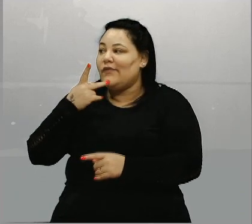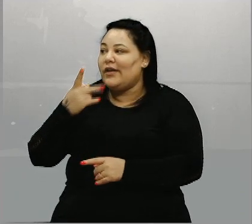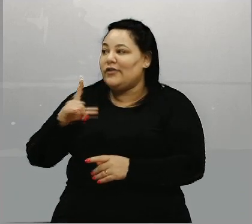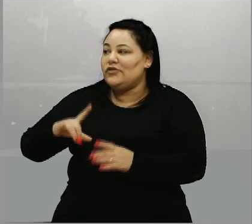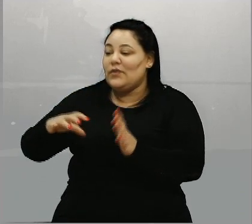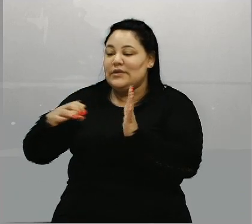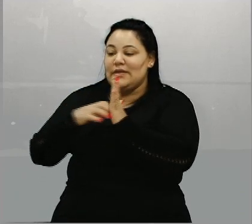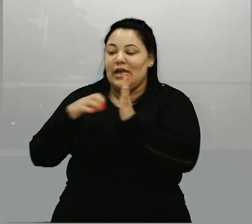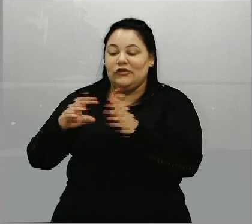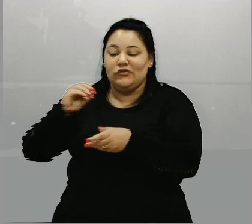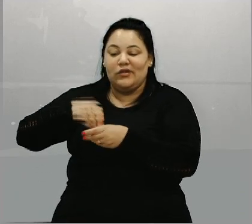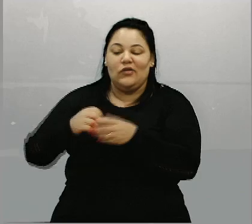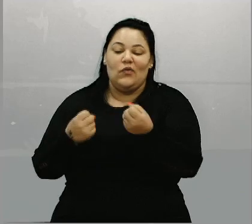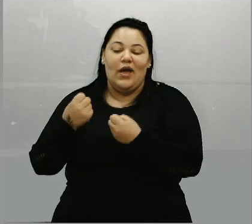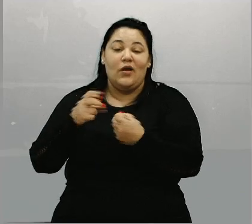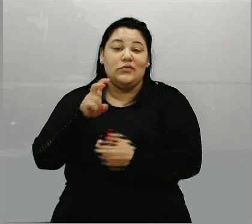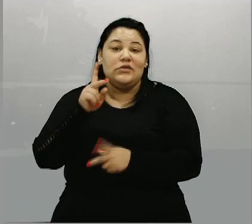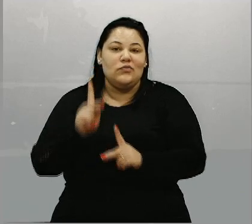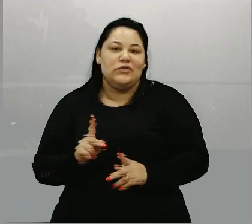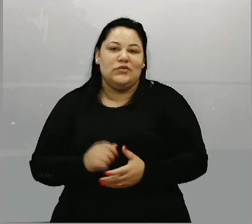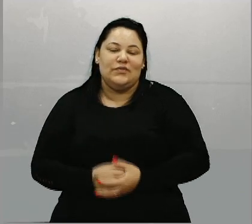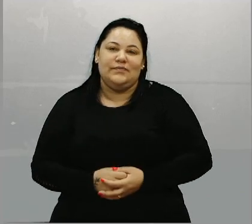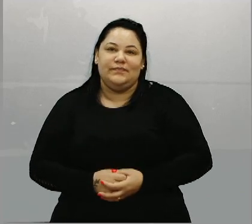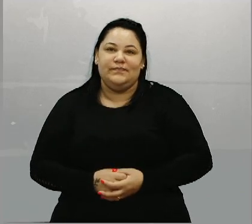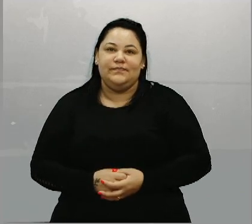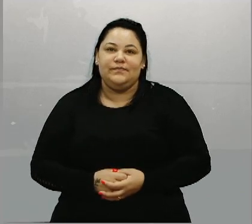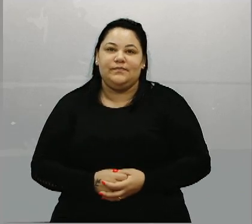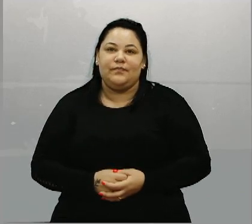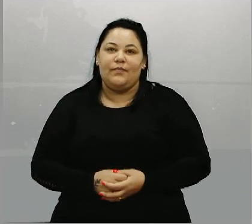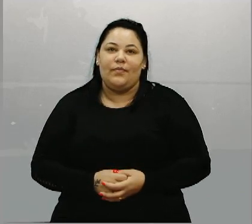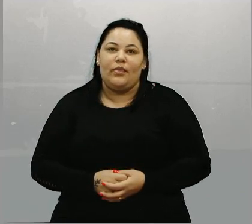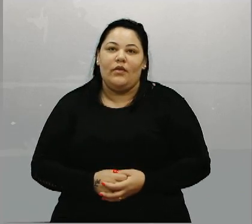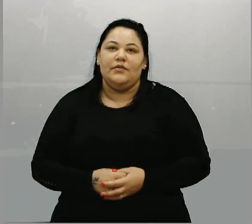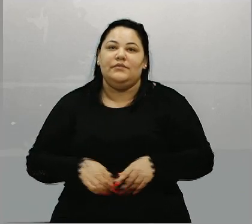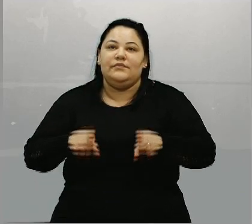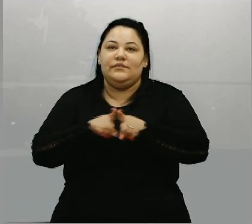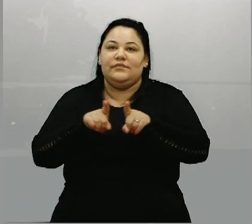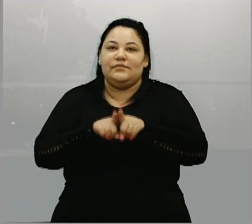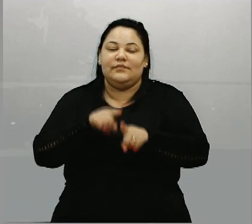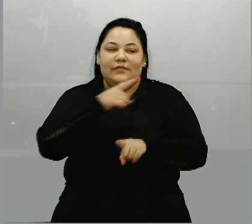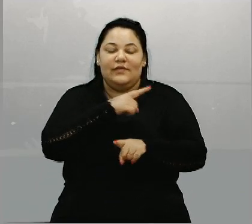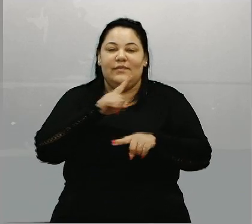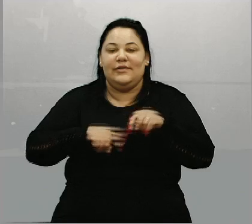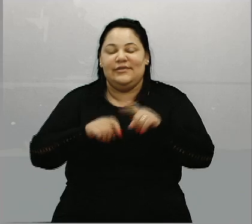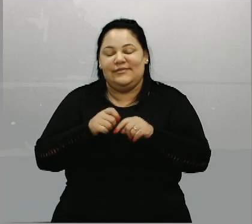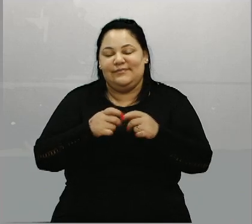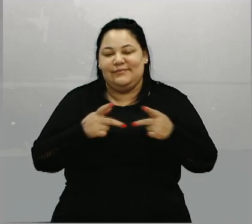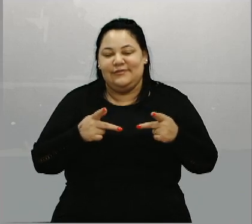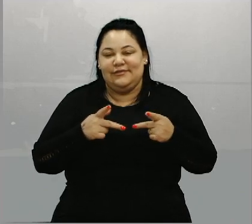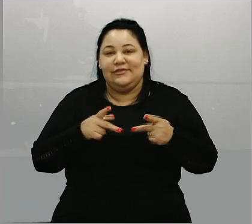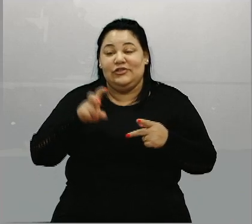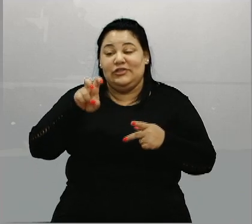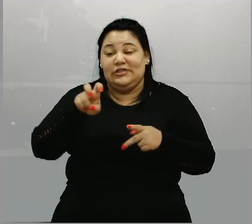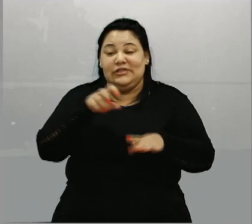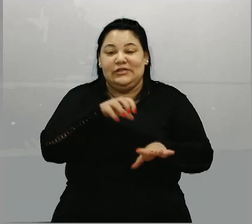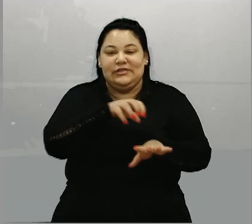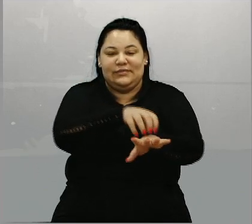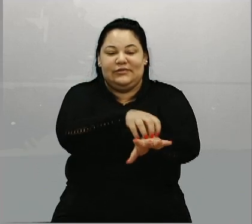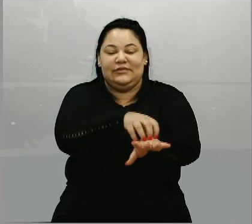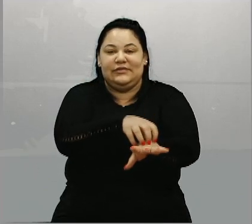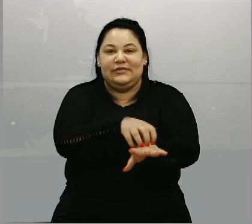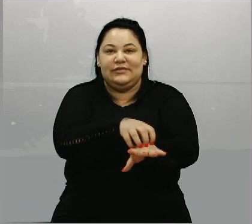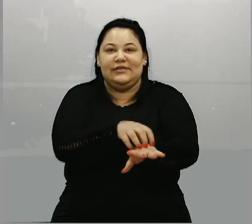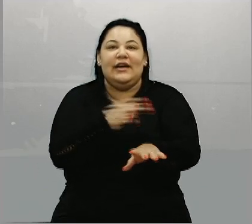Tá? E, infelizmente, também as 6 carretas de material que a gente ganhou, até a Tatiane foi junto com nós numa situação, ajudar nós a